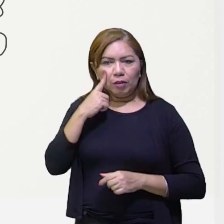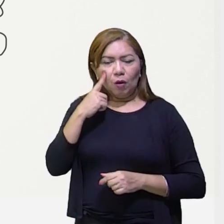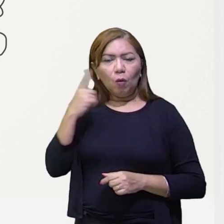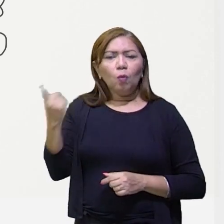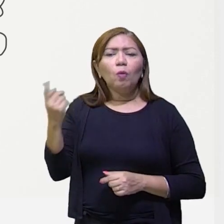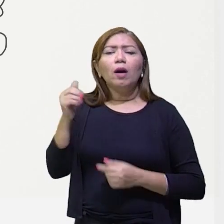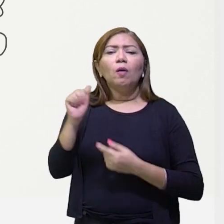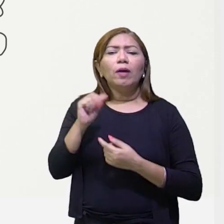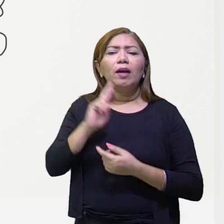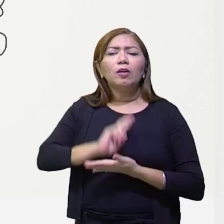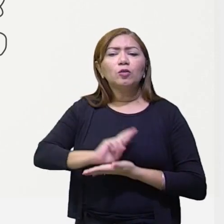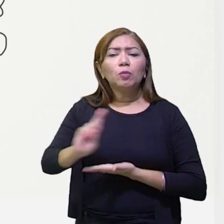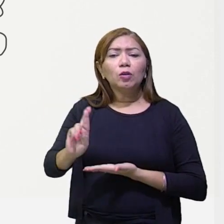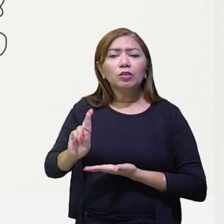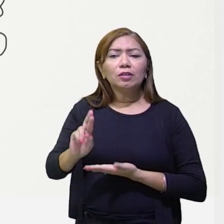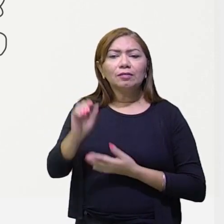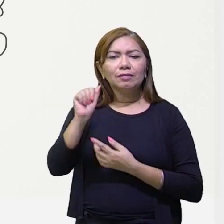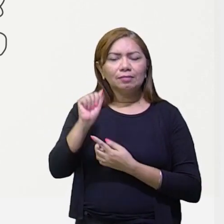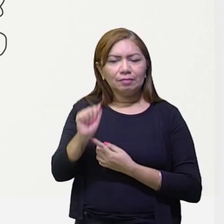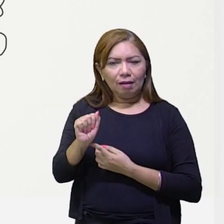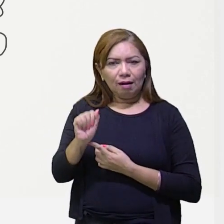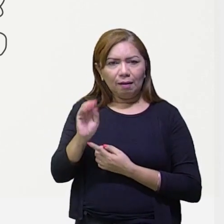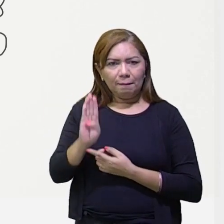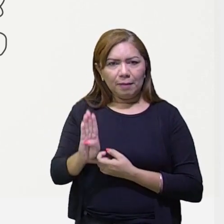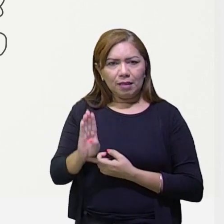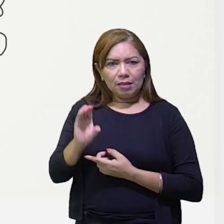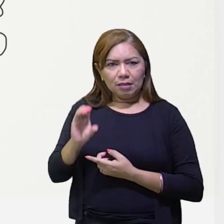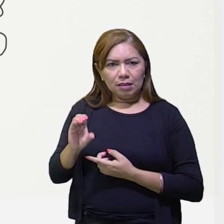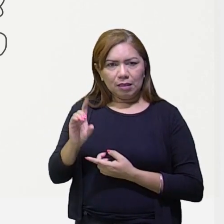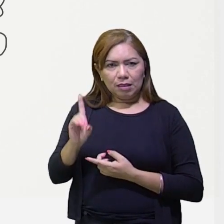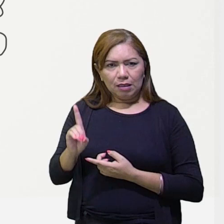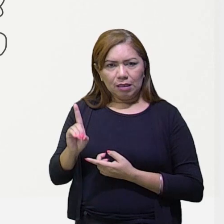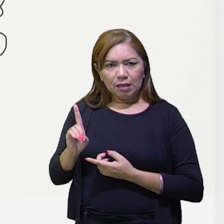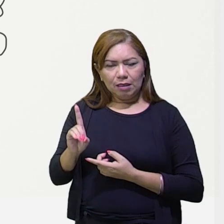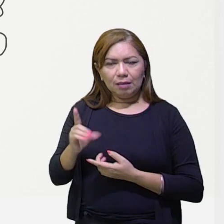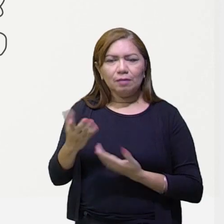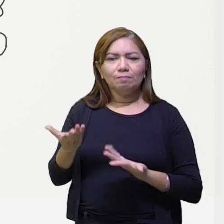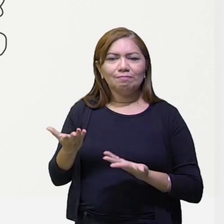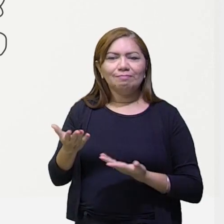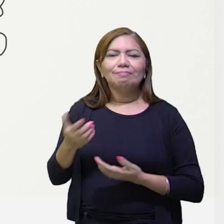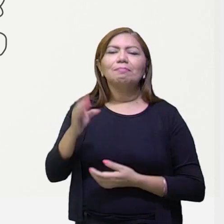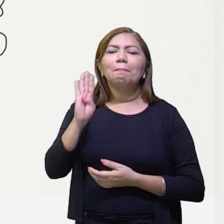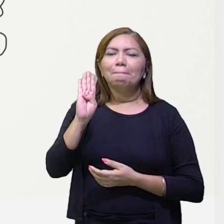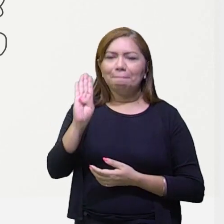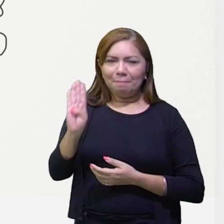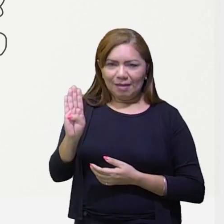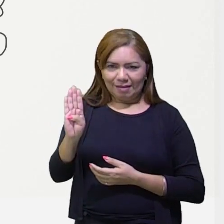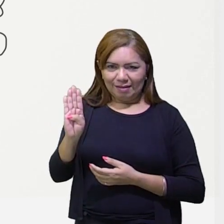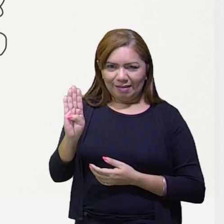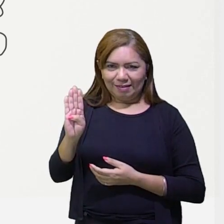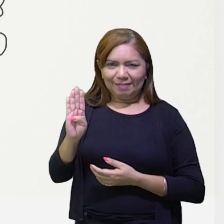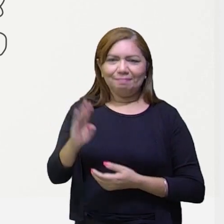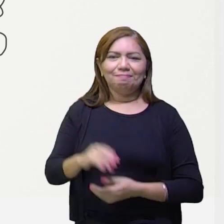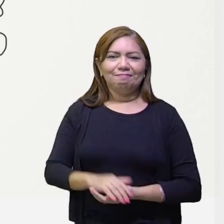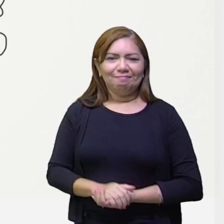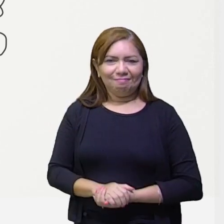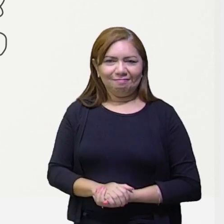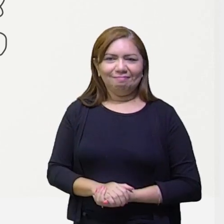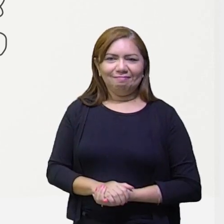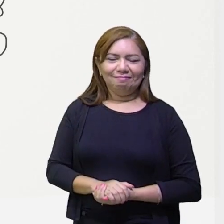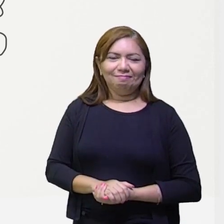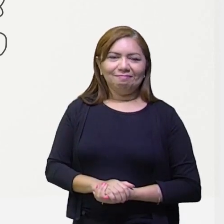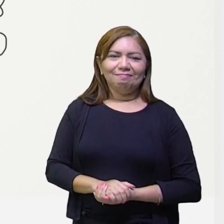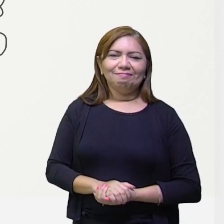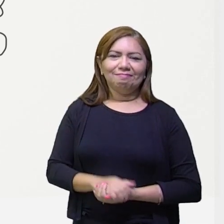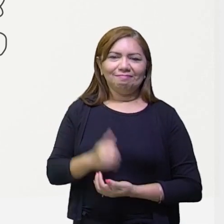Marina, 180 dividido por 9 deu quanto? 20. Letra B. Muito